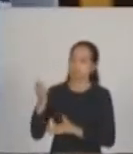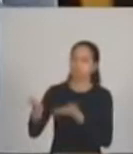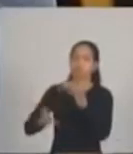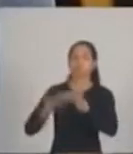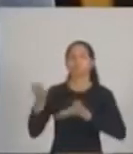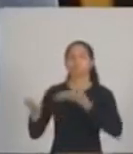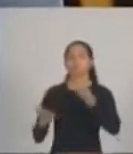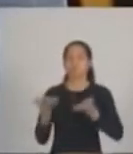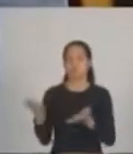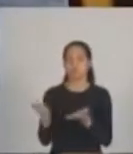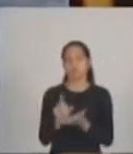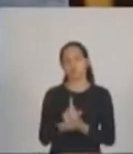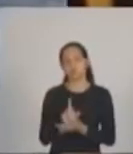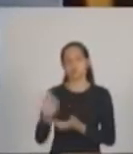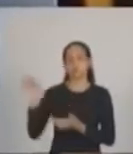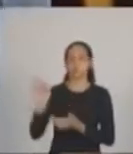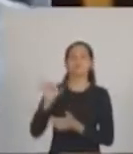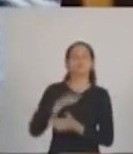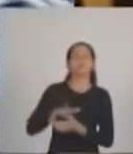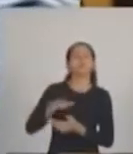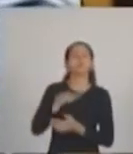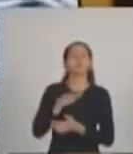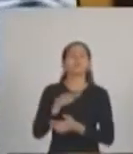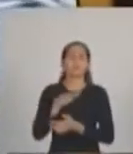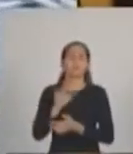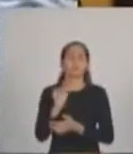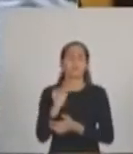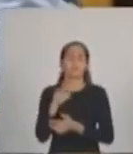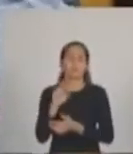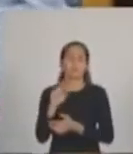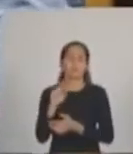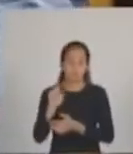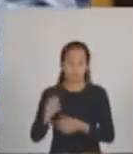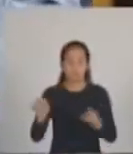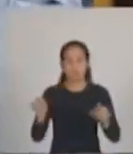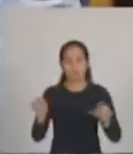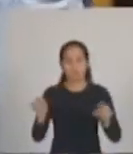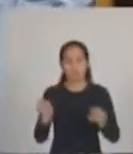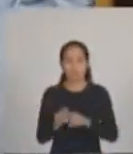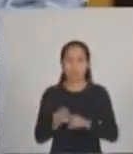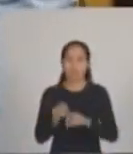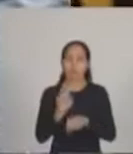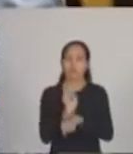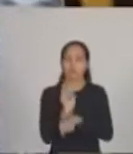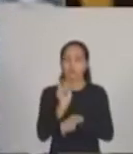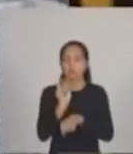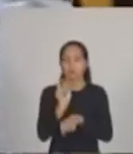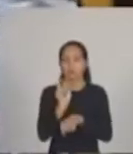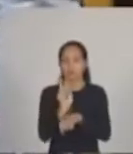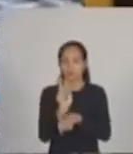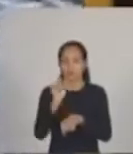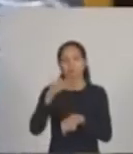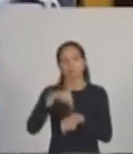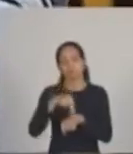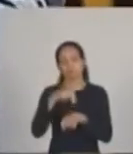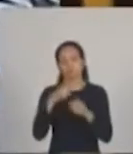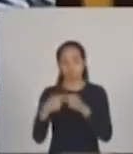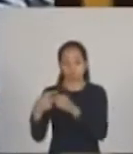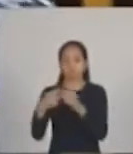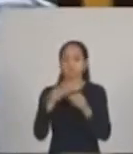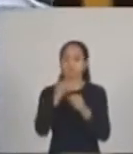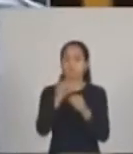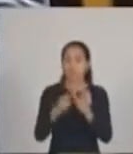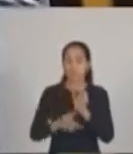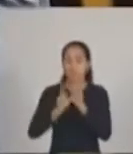pouco o Anderson, lá da região de Venda Nova, também me mandou a mesma mensagem. E antes que isso tome uma proporção